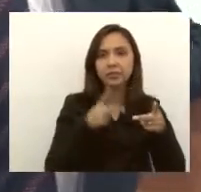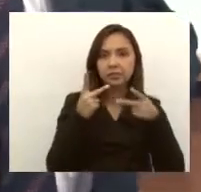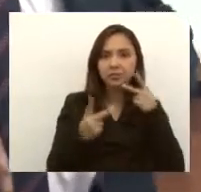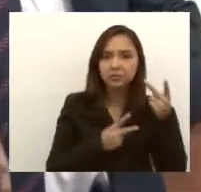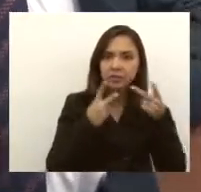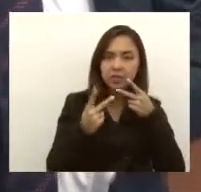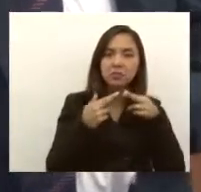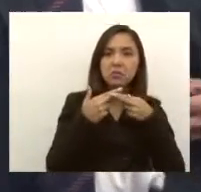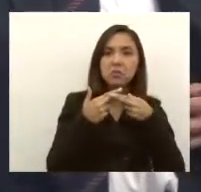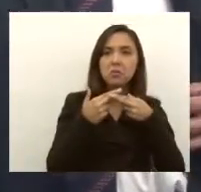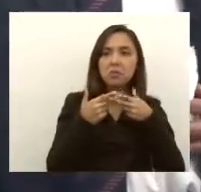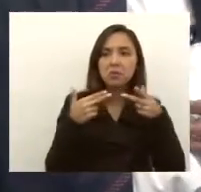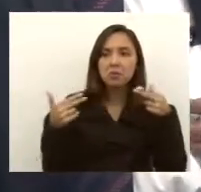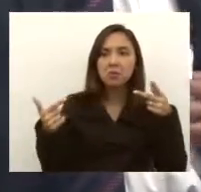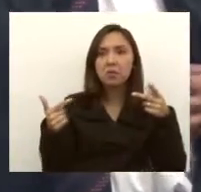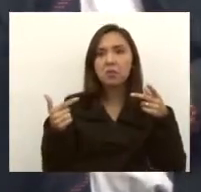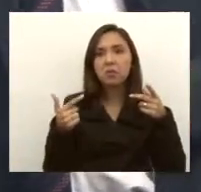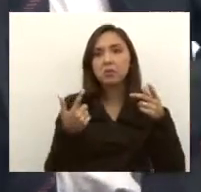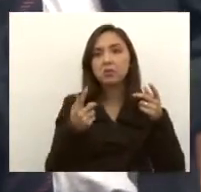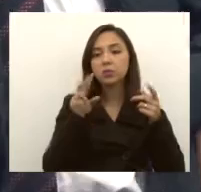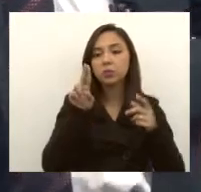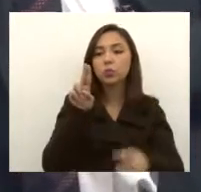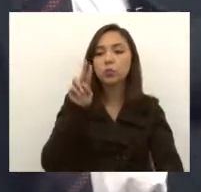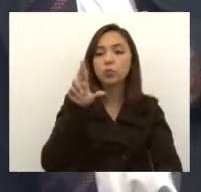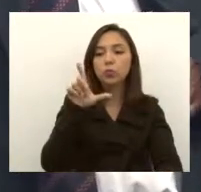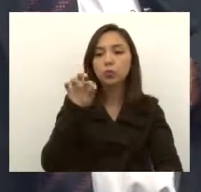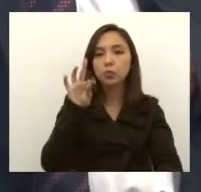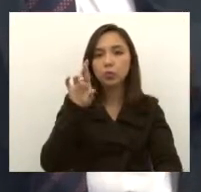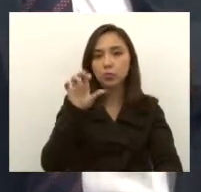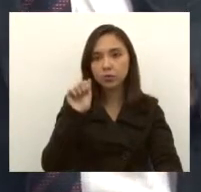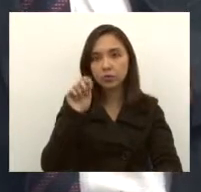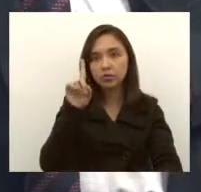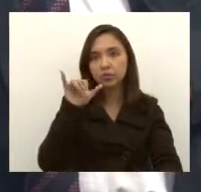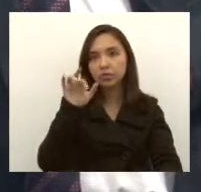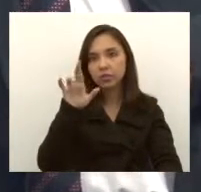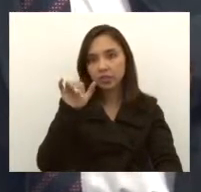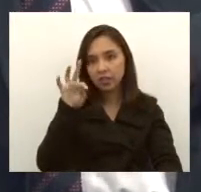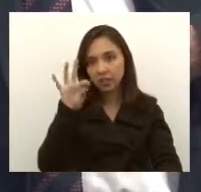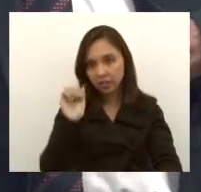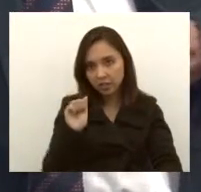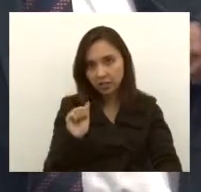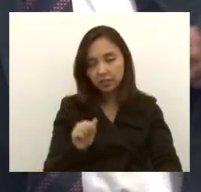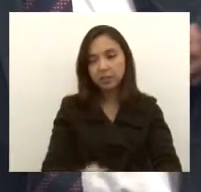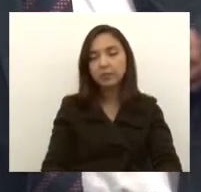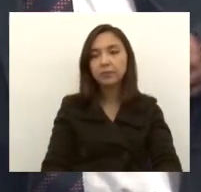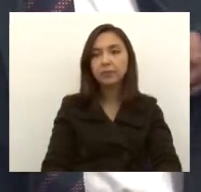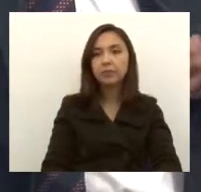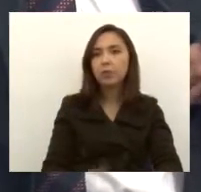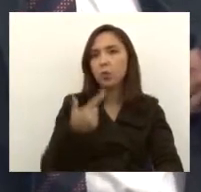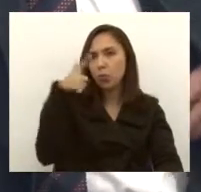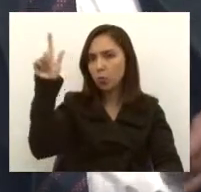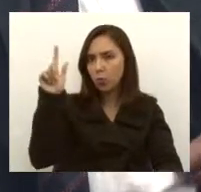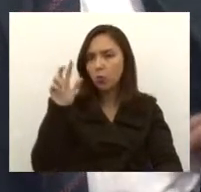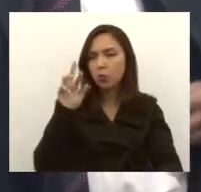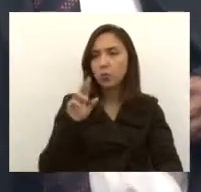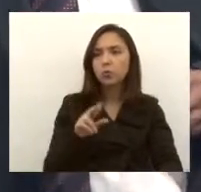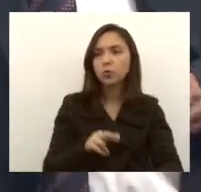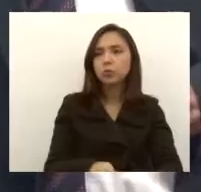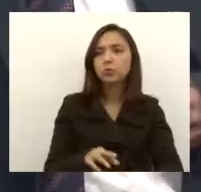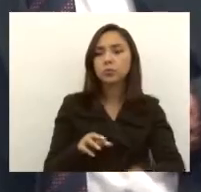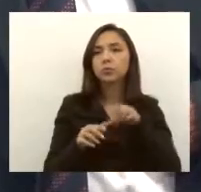eram coisa da direita, da ultradireita. Aí um outro subiu lá, um tal de Rabin, que é funcionário do PT, presidente do